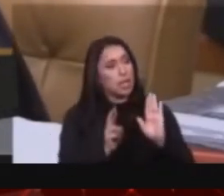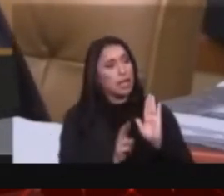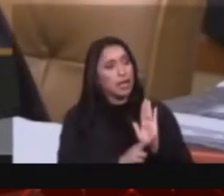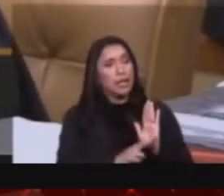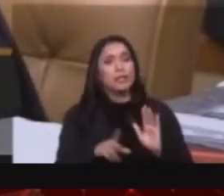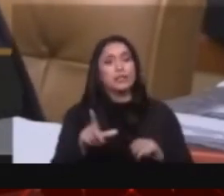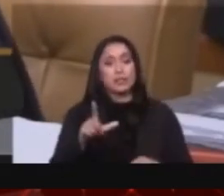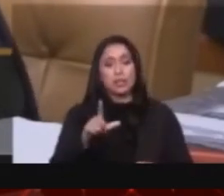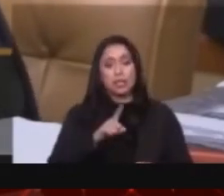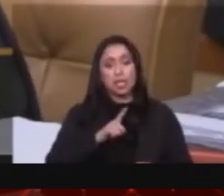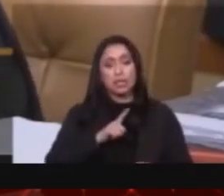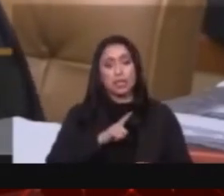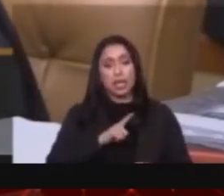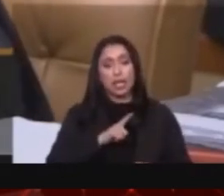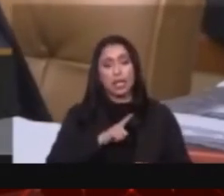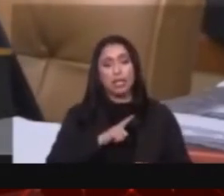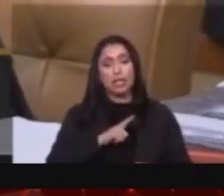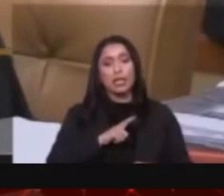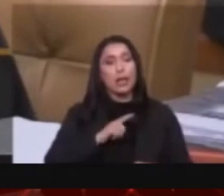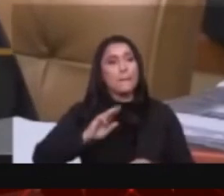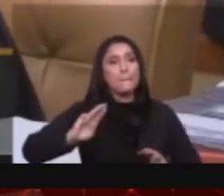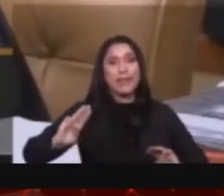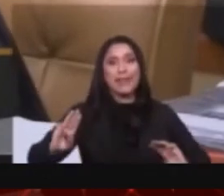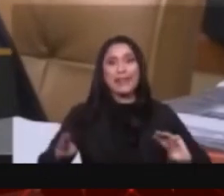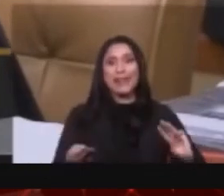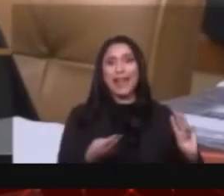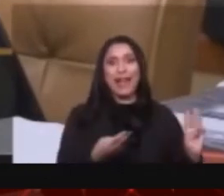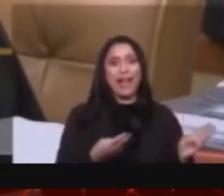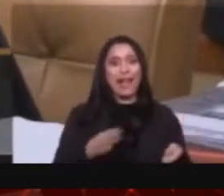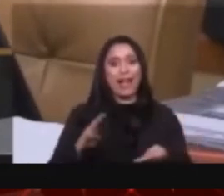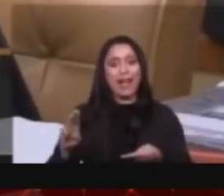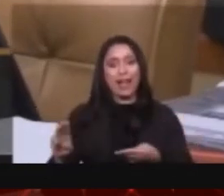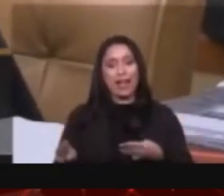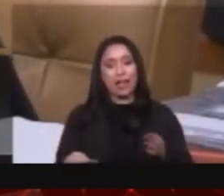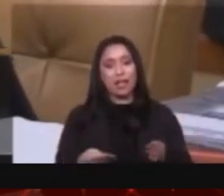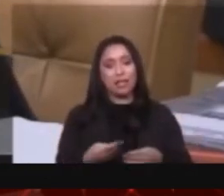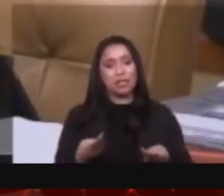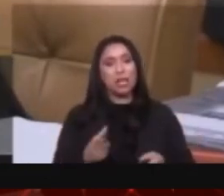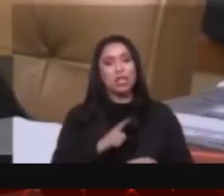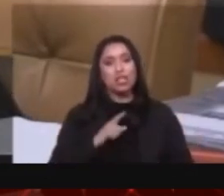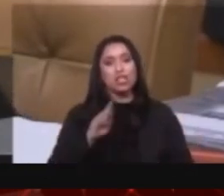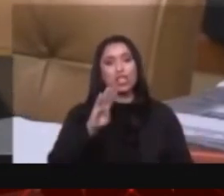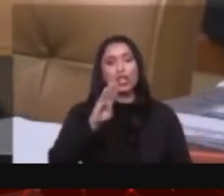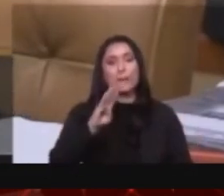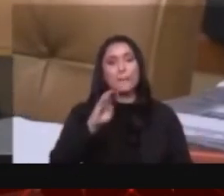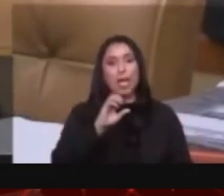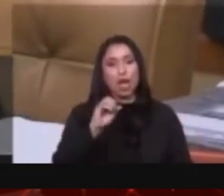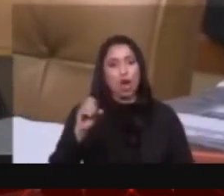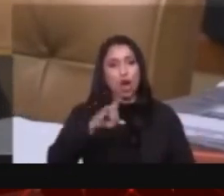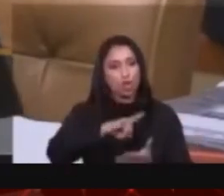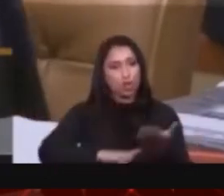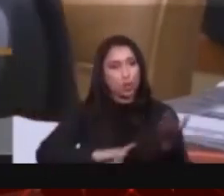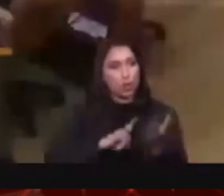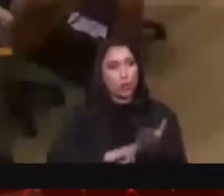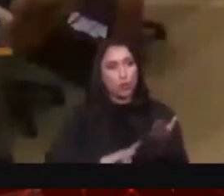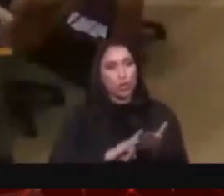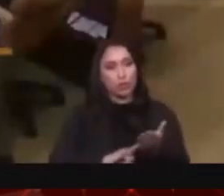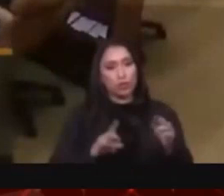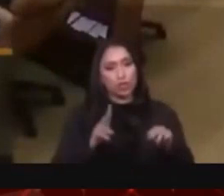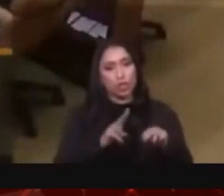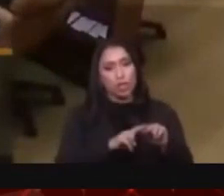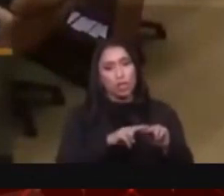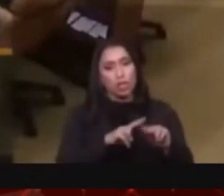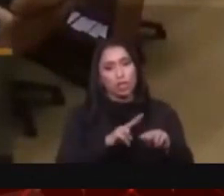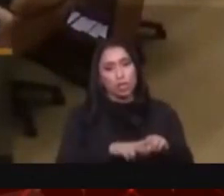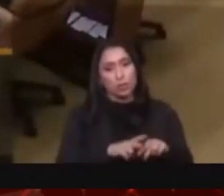realizado, eu não diria em alguns, em milhares de boletins de ocorrência. Por isso, essa proposta. E os 100